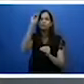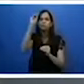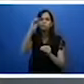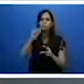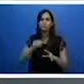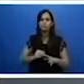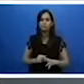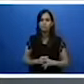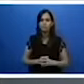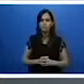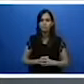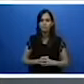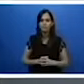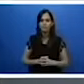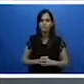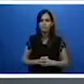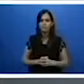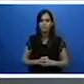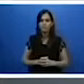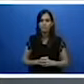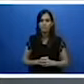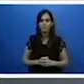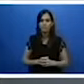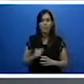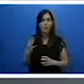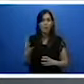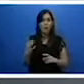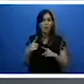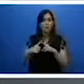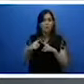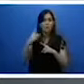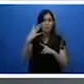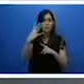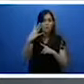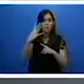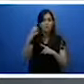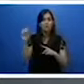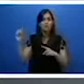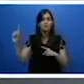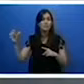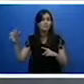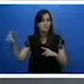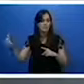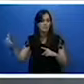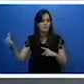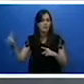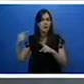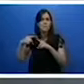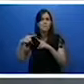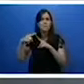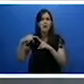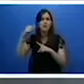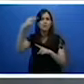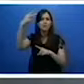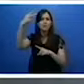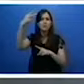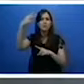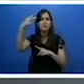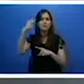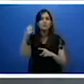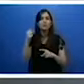próxima ordem. Agora eu vou multiplicar o próximo, olha. 4 vezes 4, 16. Mais